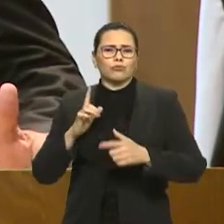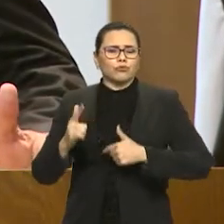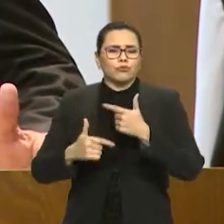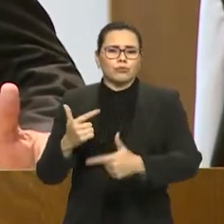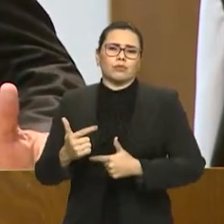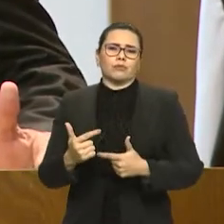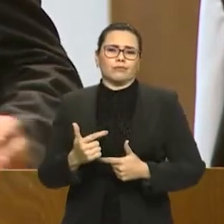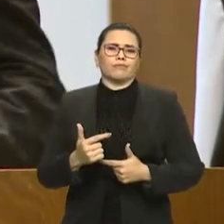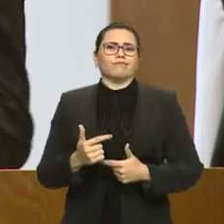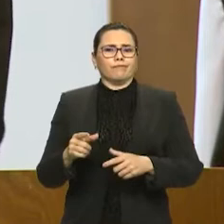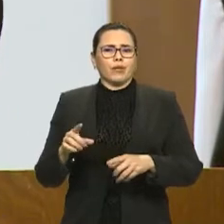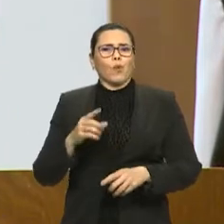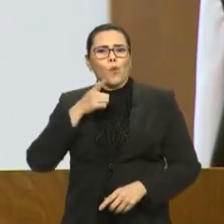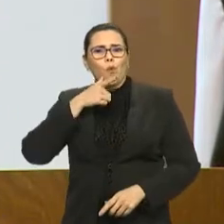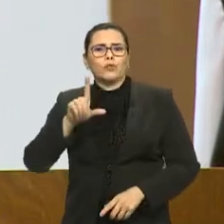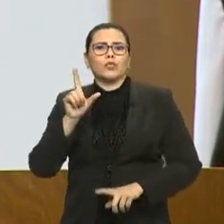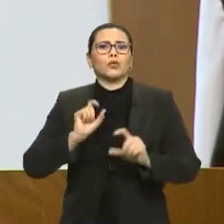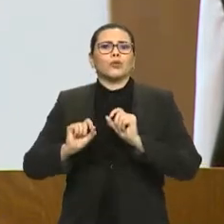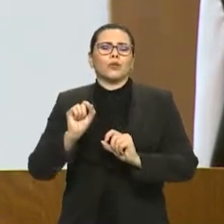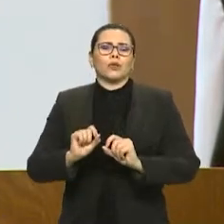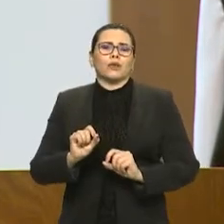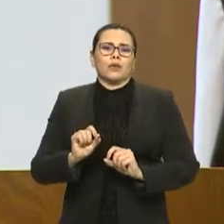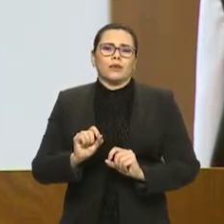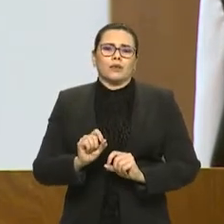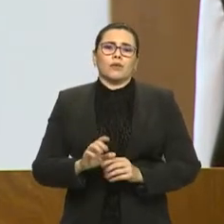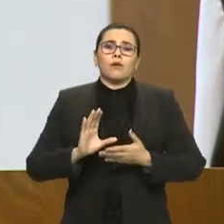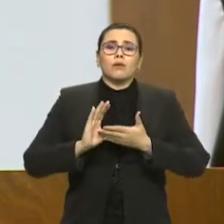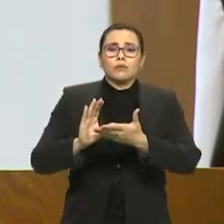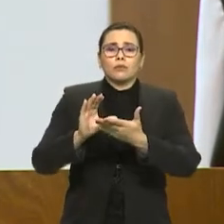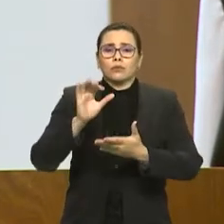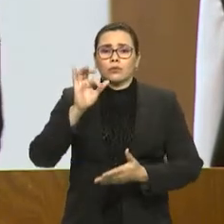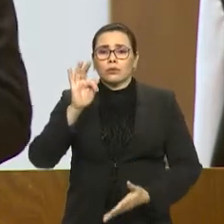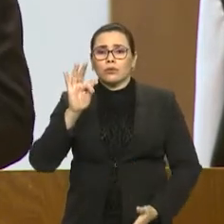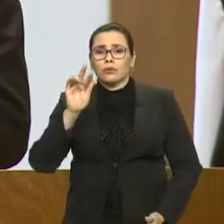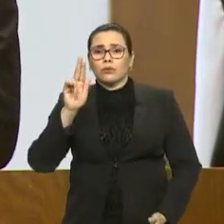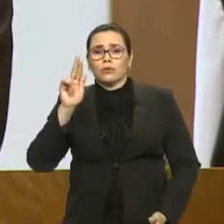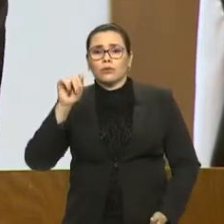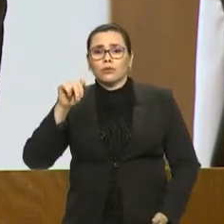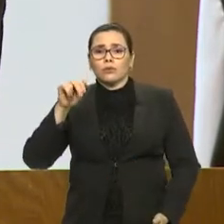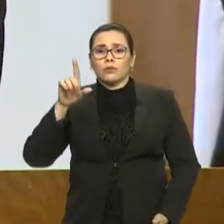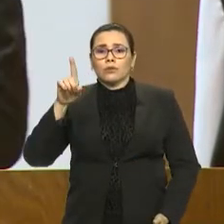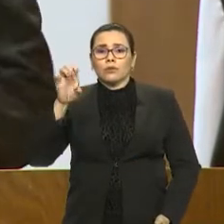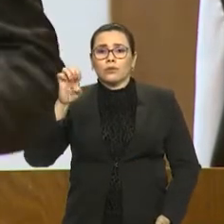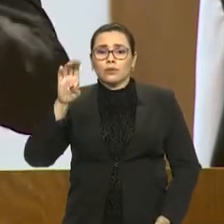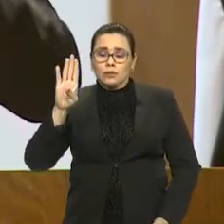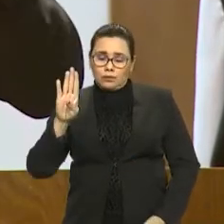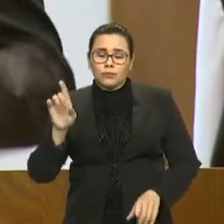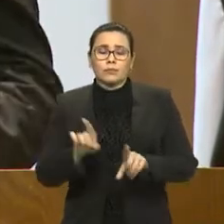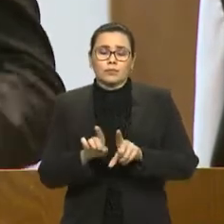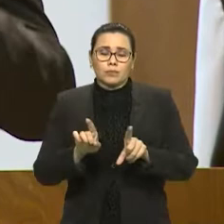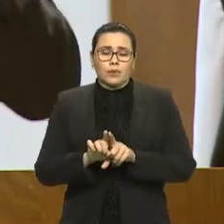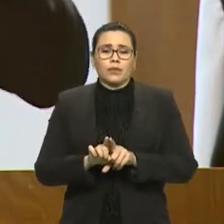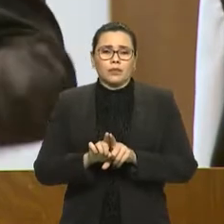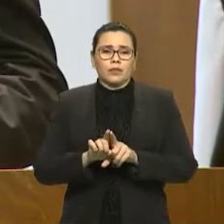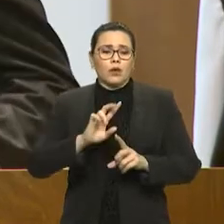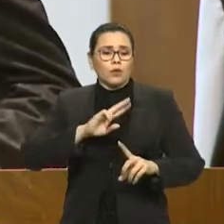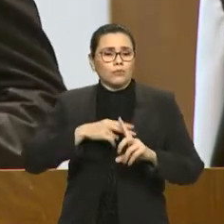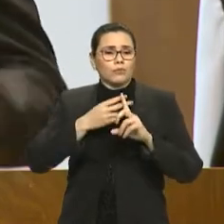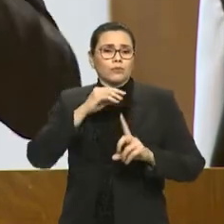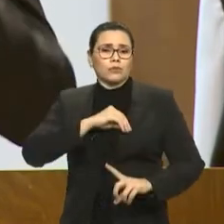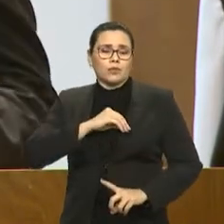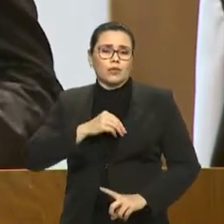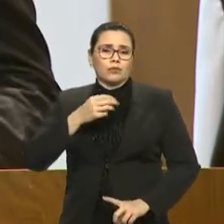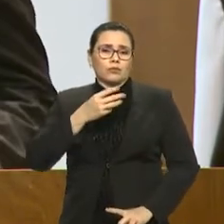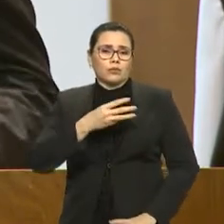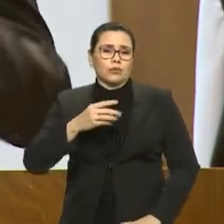também rateio das sobras dos recursos do Fundeb. Prefeito da cidade de Itinga, respeite os